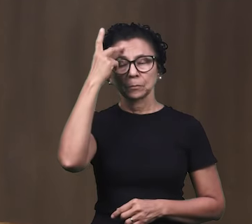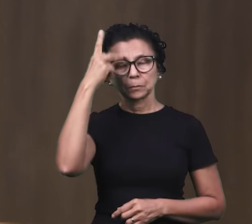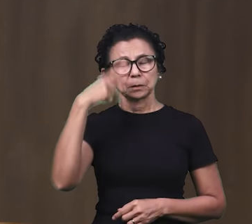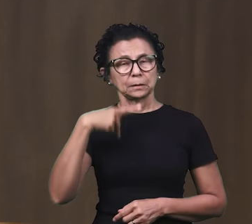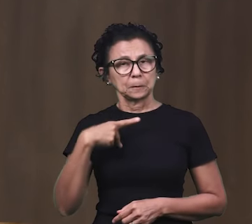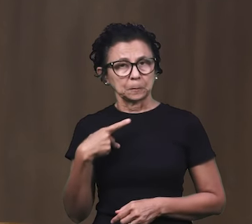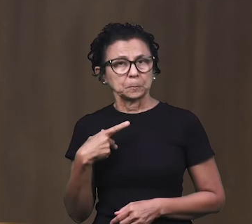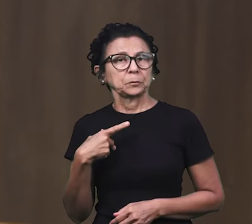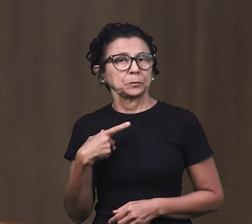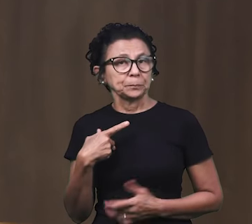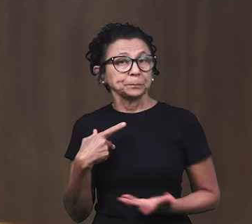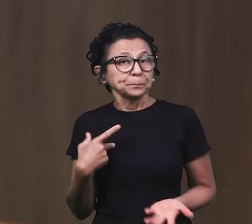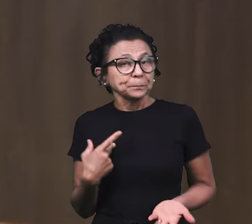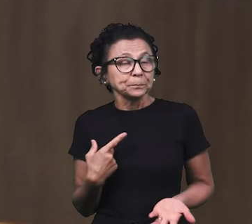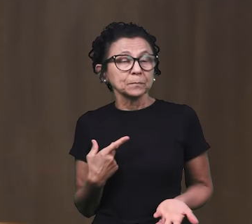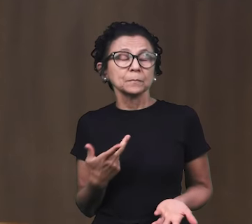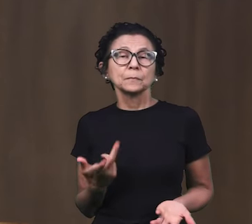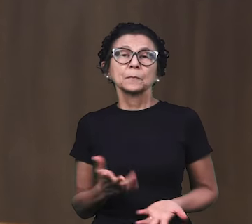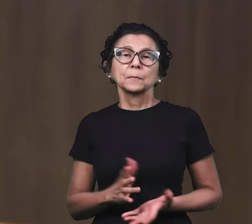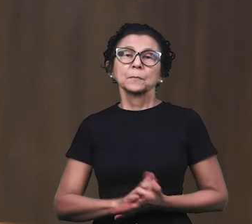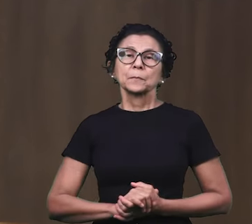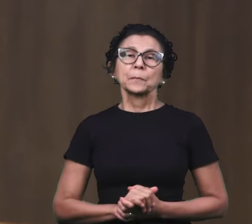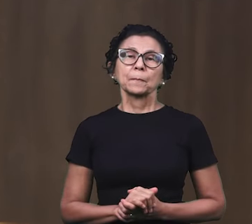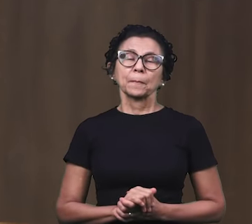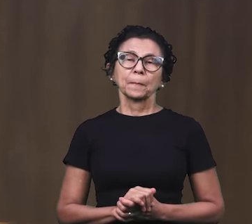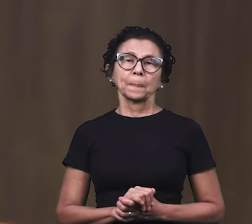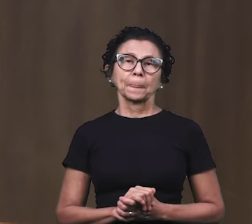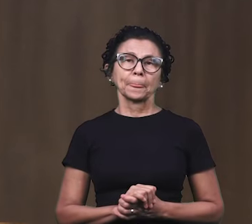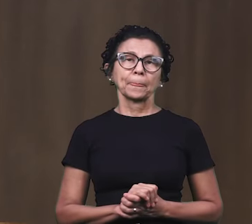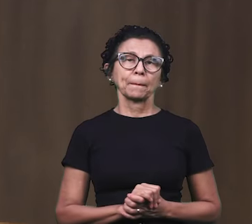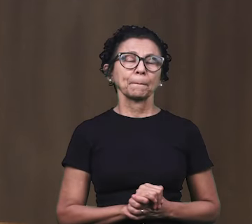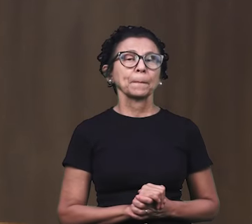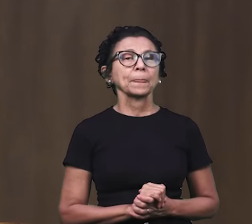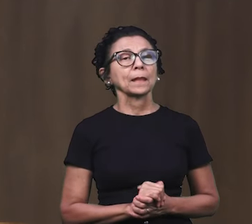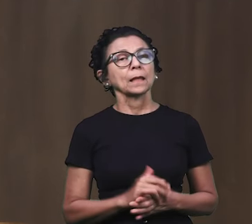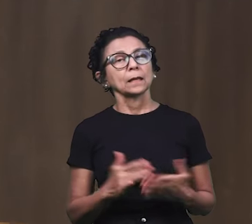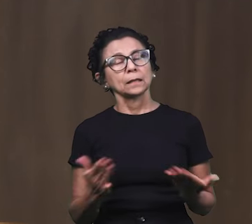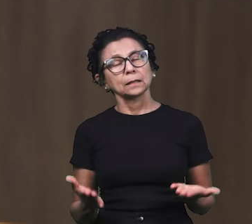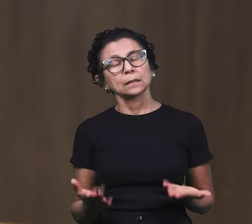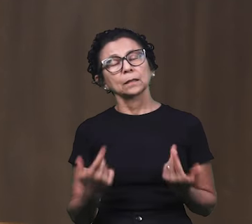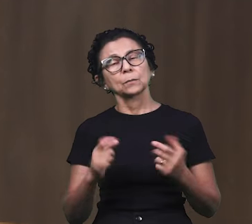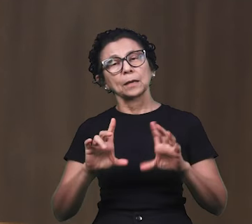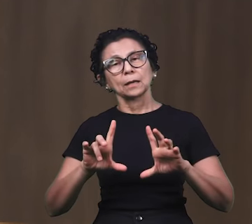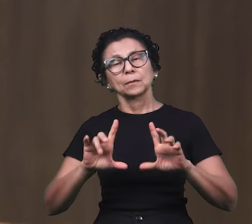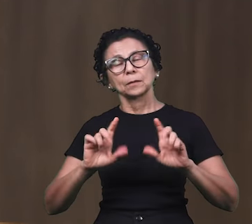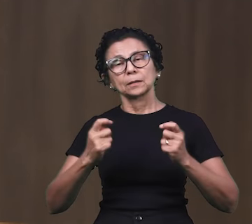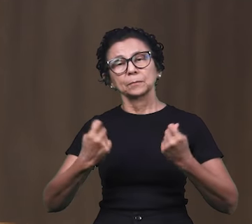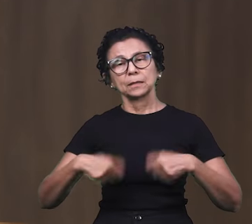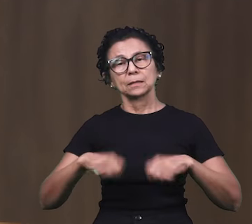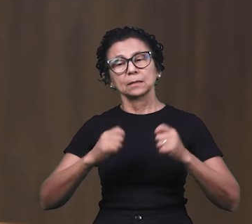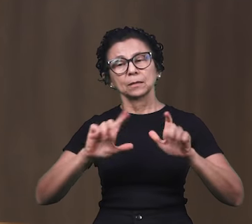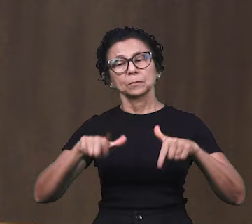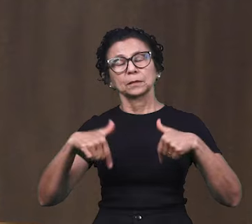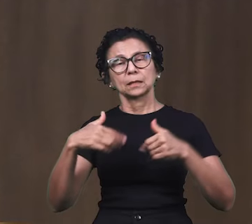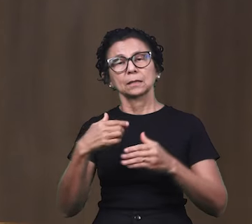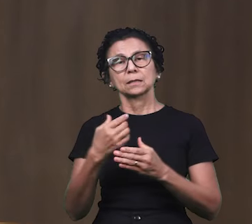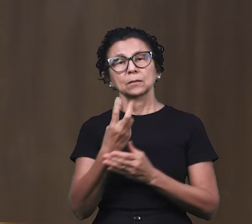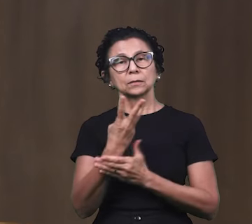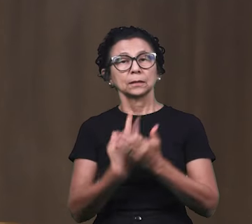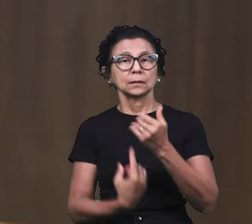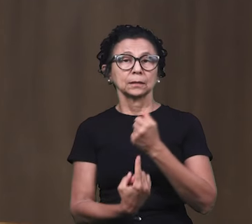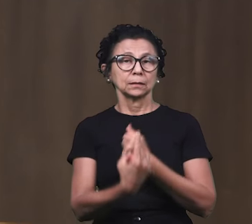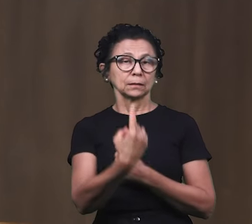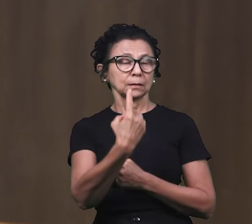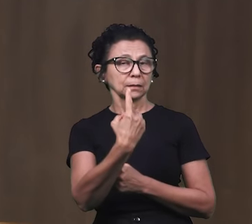a salvação é o resultado da ação do Pai, do Filho e do Espírito Santo